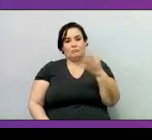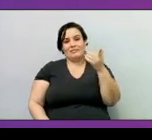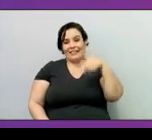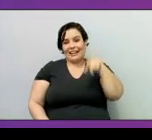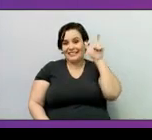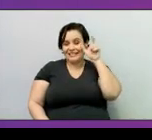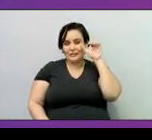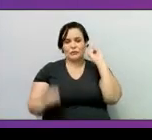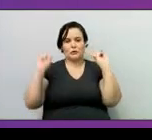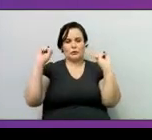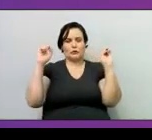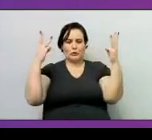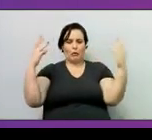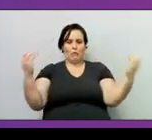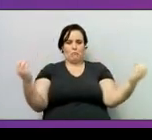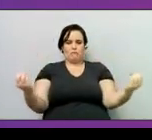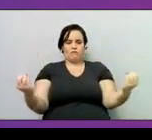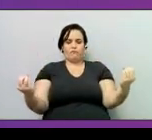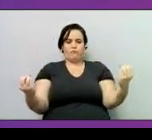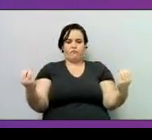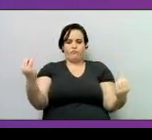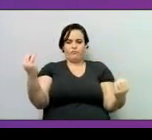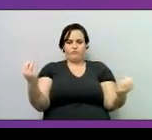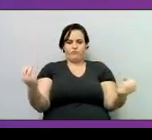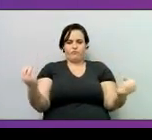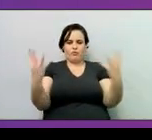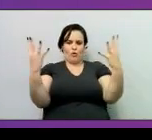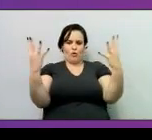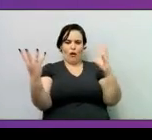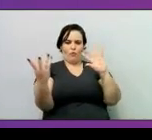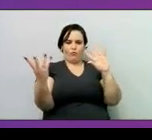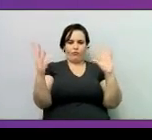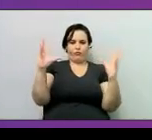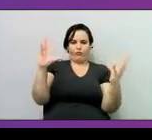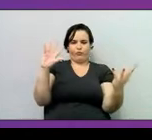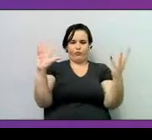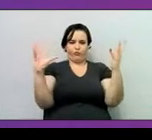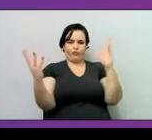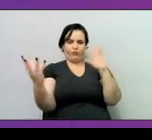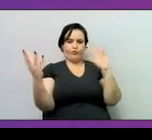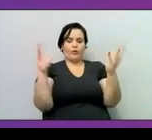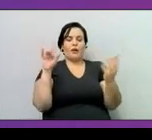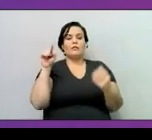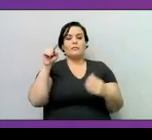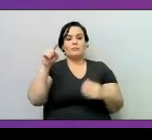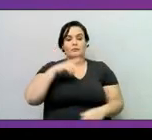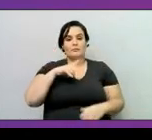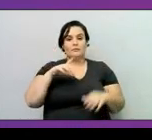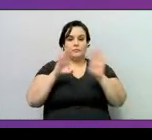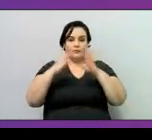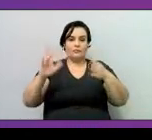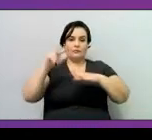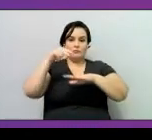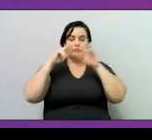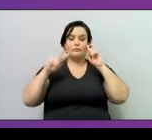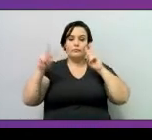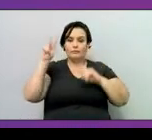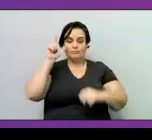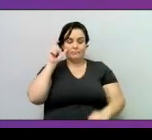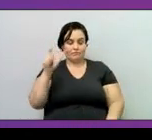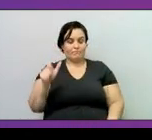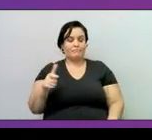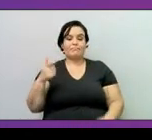palco essas coisas aquelas luzes que saem do ano forte para iluminar o palco e tirei aquele efeito visual interessante ela só é visível